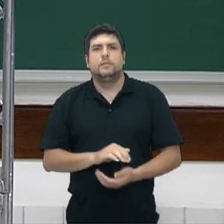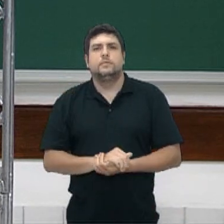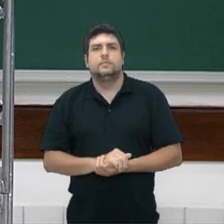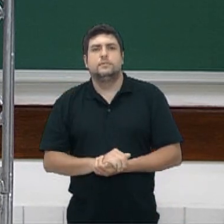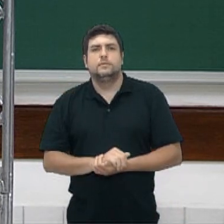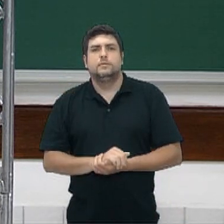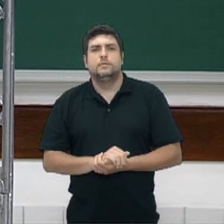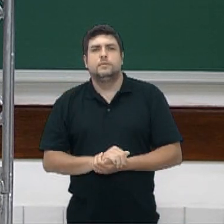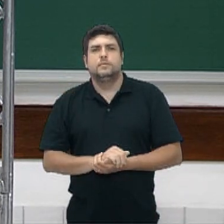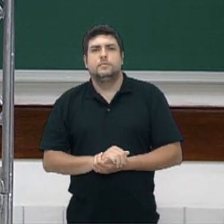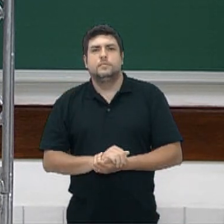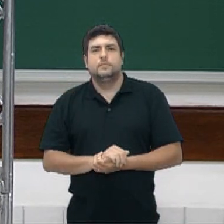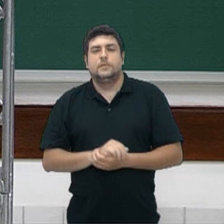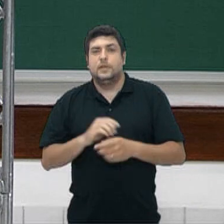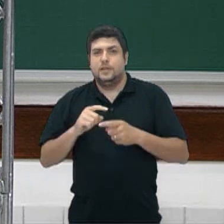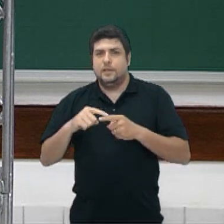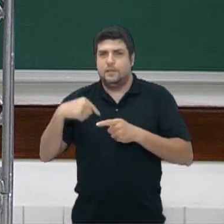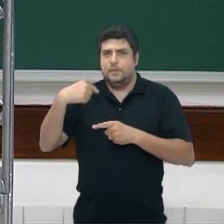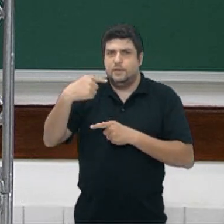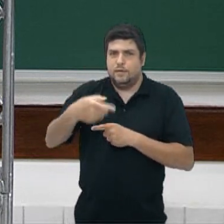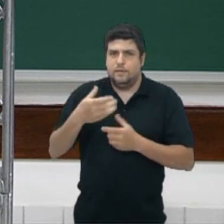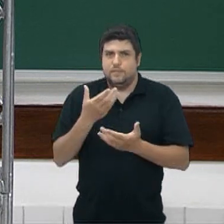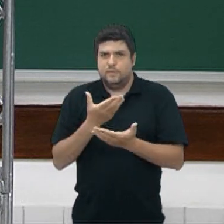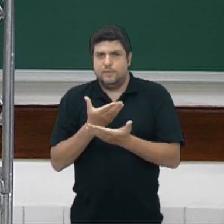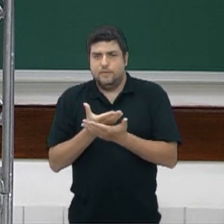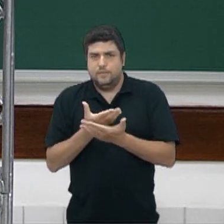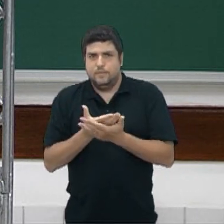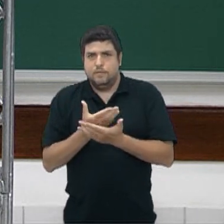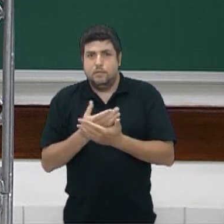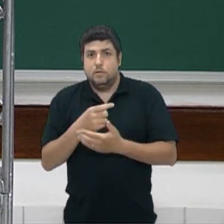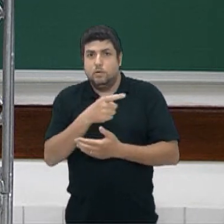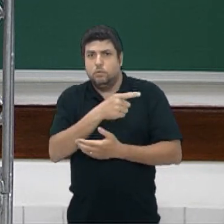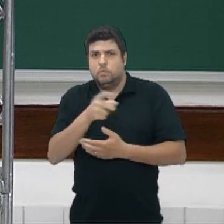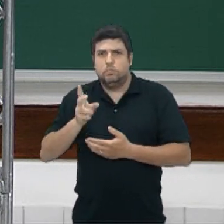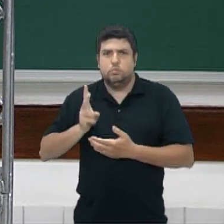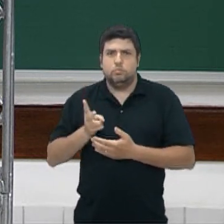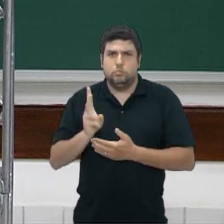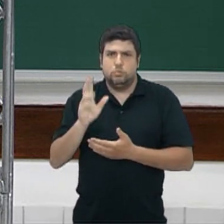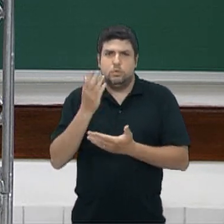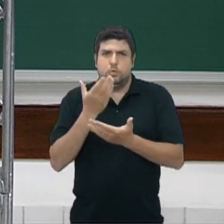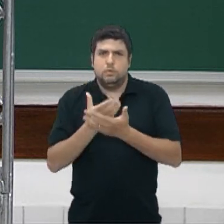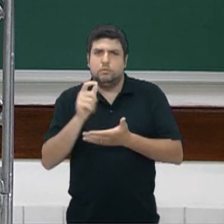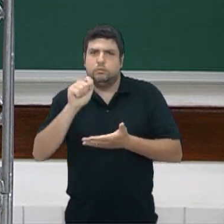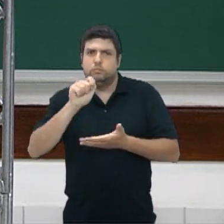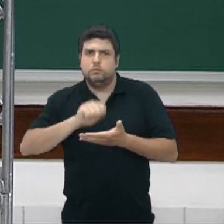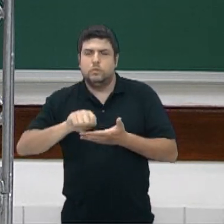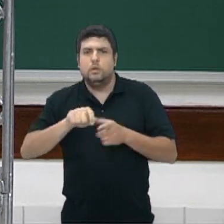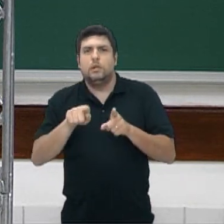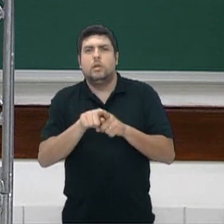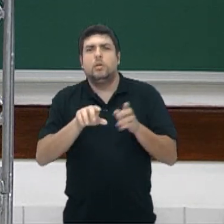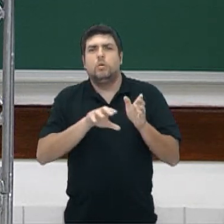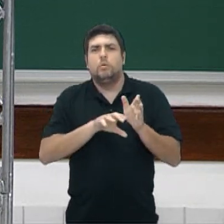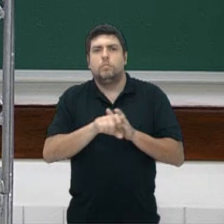Espero vocês nas nossas próximas aulas e façam seus livros aí na nossa plataforma e